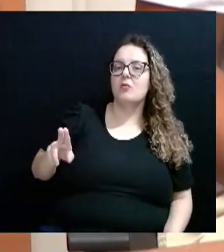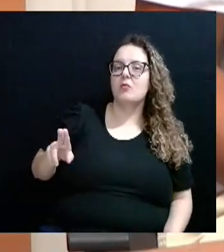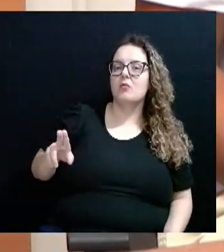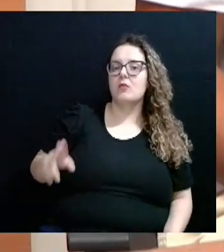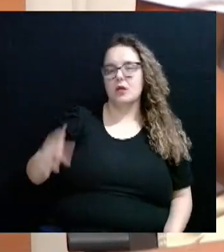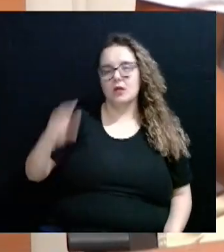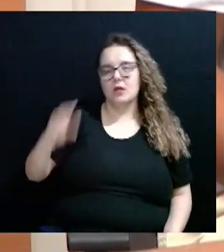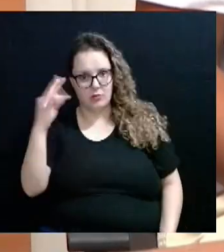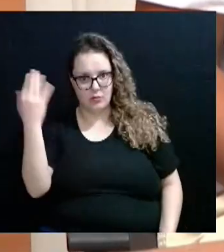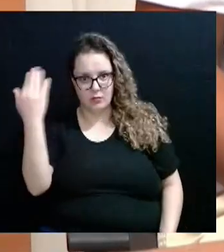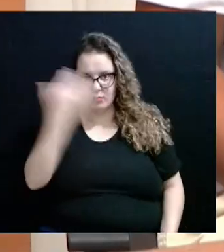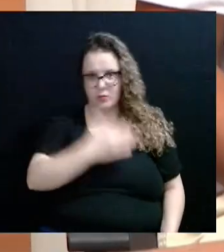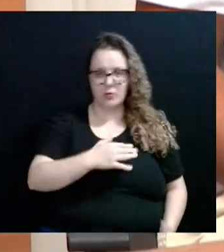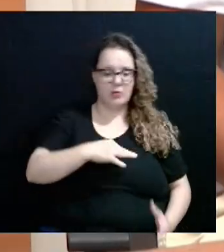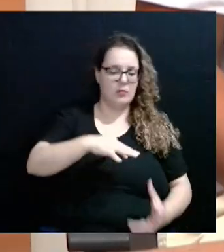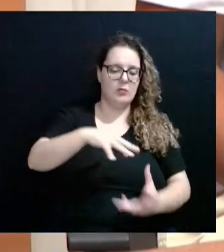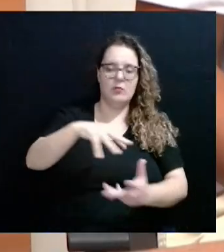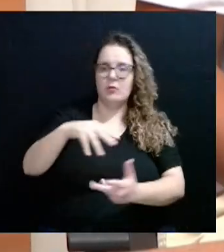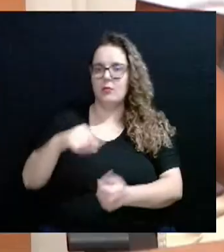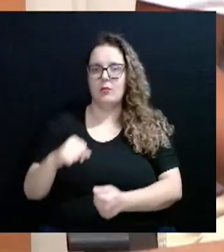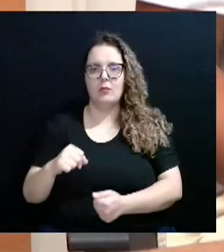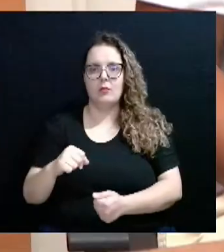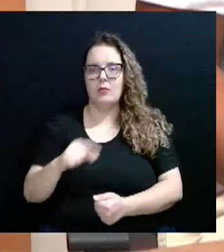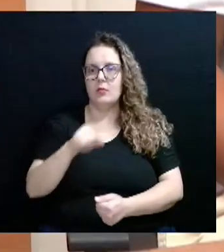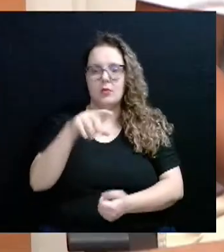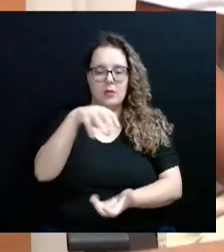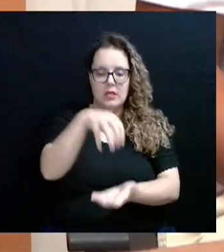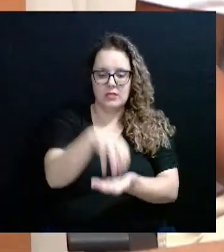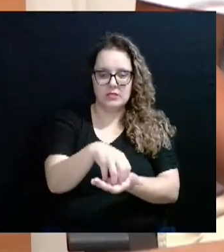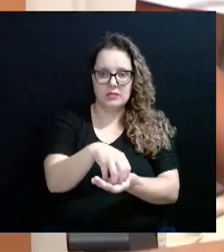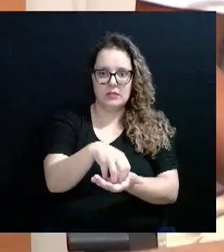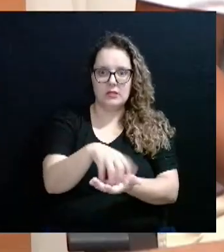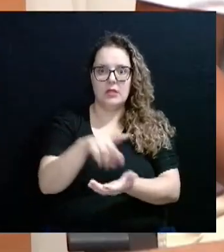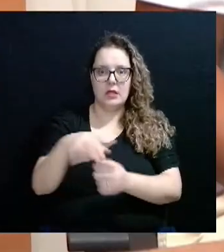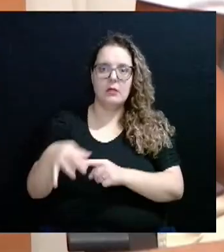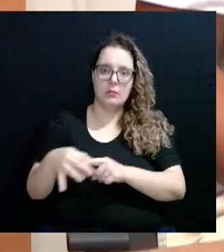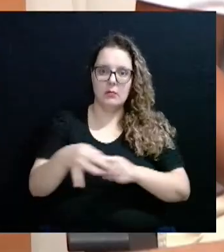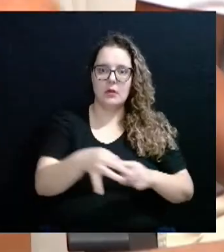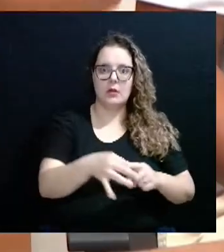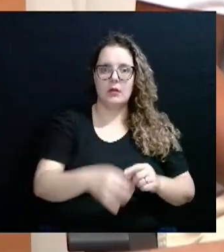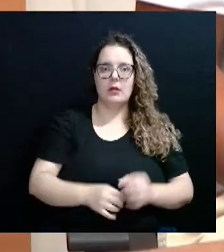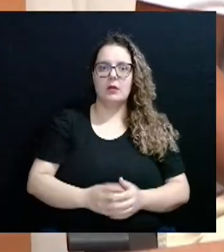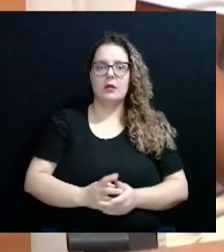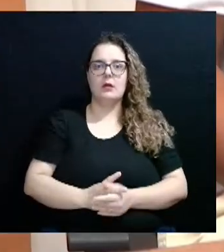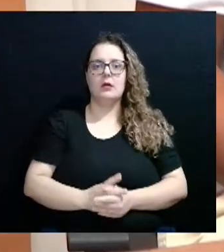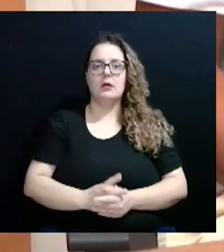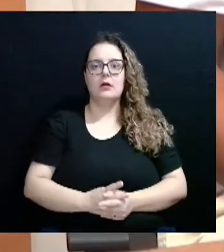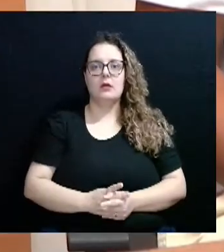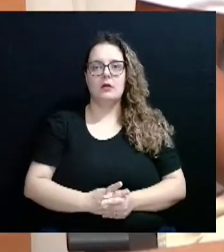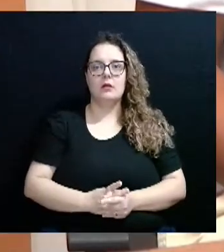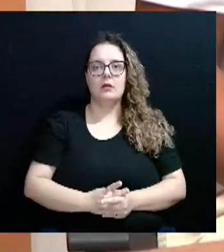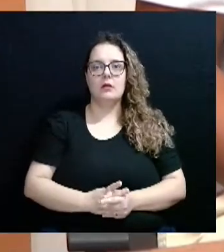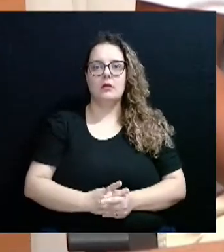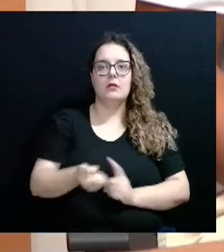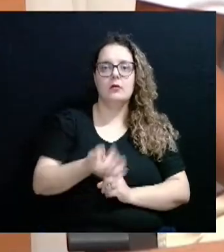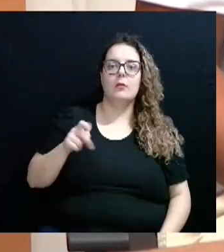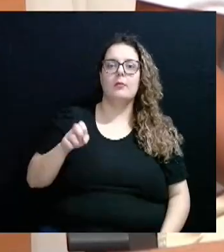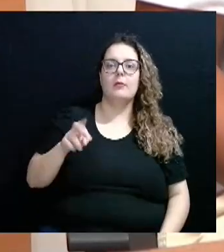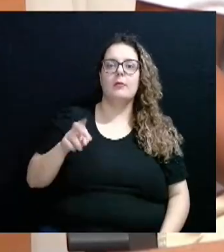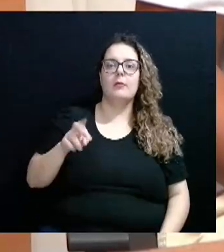o mundo não é centro, ele é periferia. Sarau da Cooperifa, lá na Zona